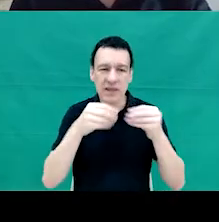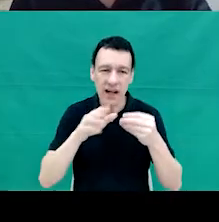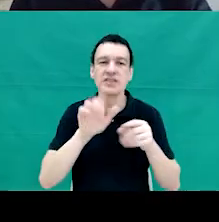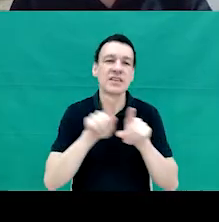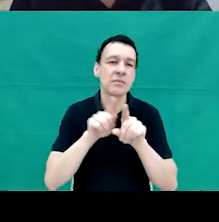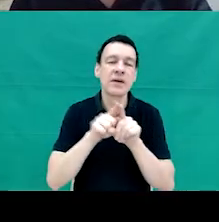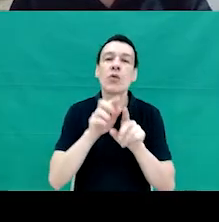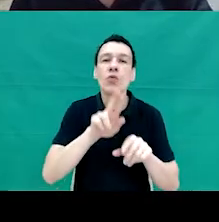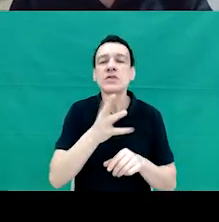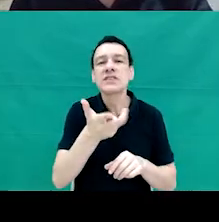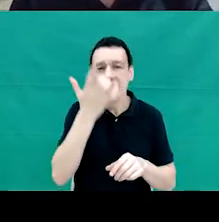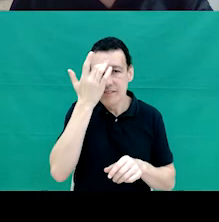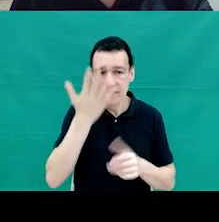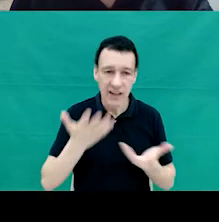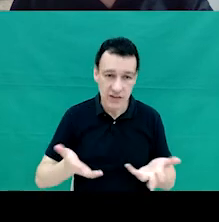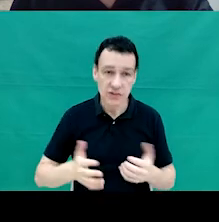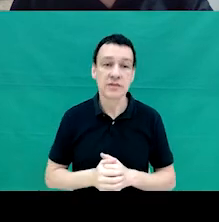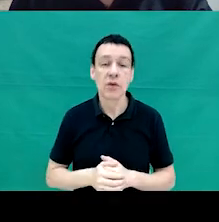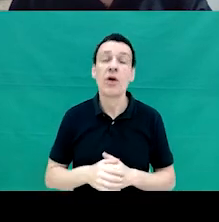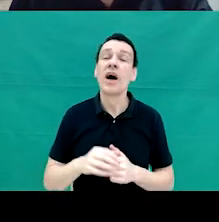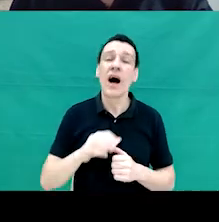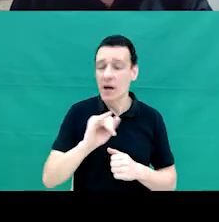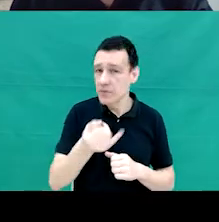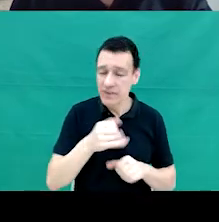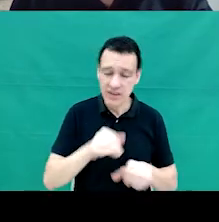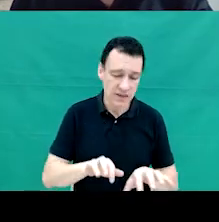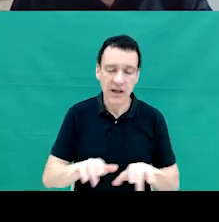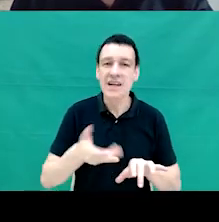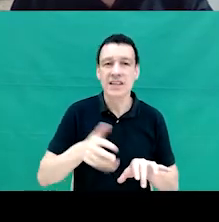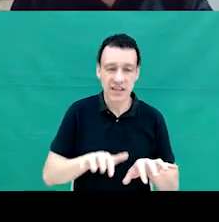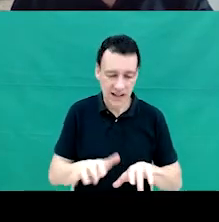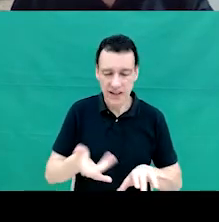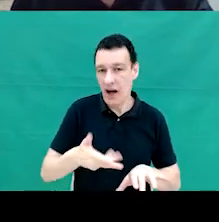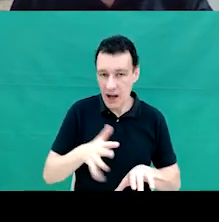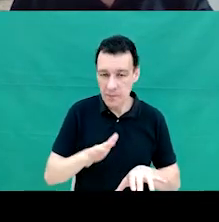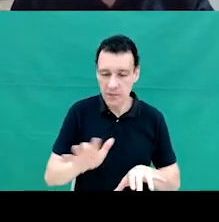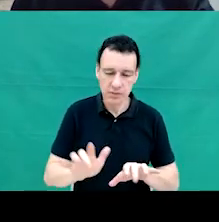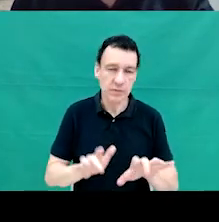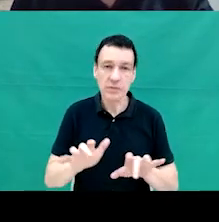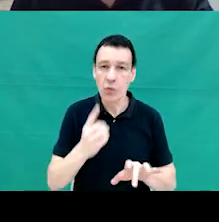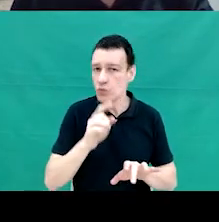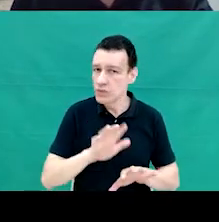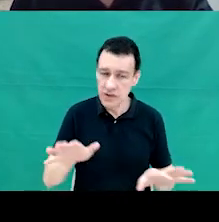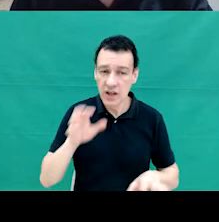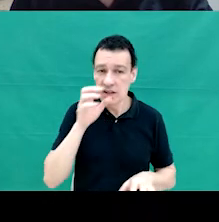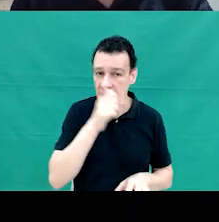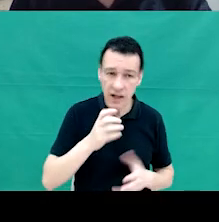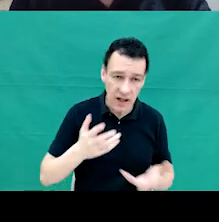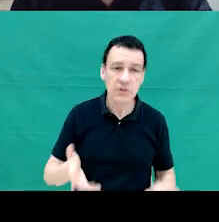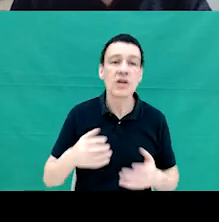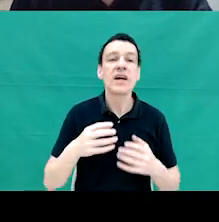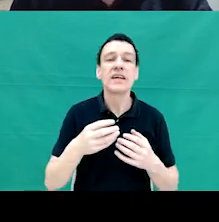aceleradores como atalhos de teclado e gestos de toque, fornecer personalização, ajustando o conteúdo e a funcionalidade para cada